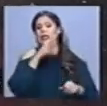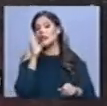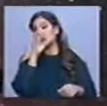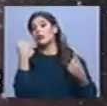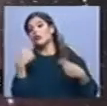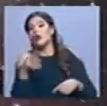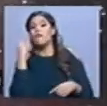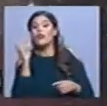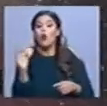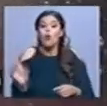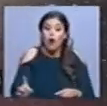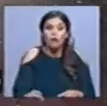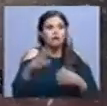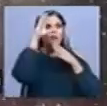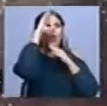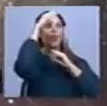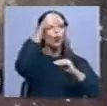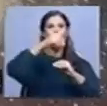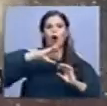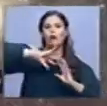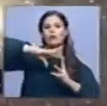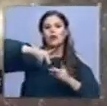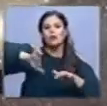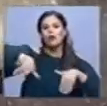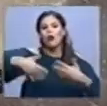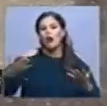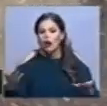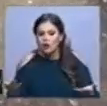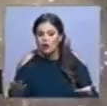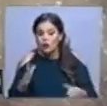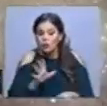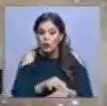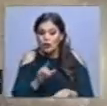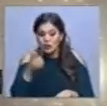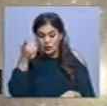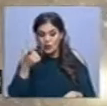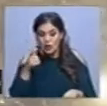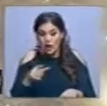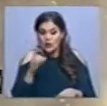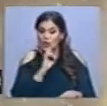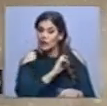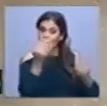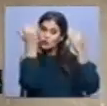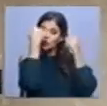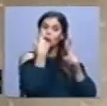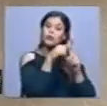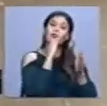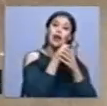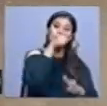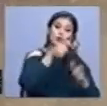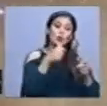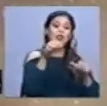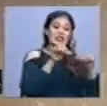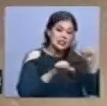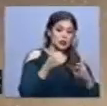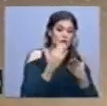não, seja numa lua, seja num planeta. E, portanto, por isso é que esta notícia é boa para os químicos,